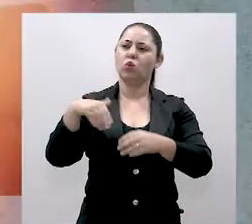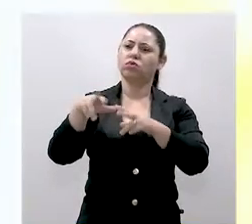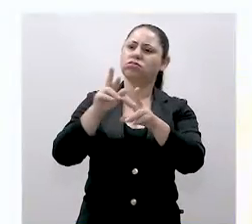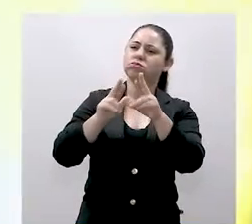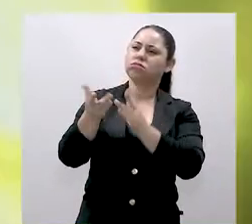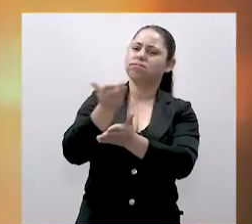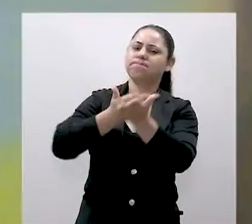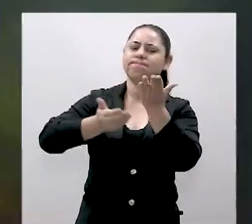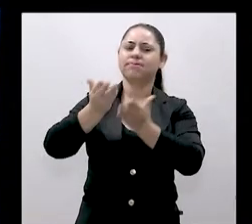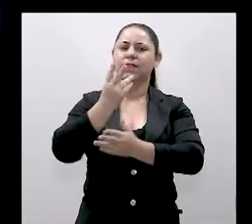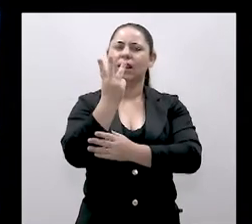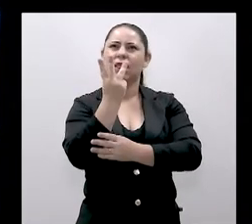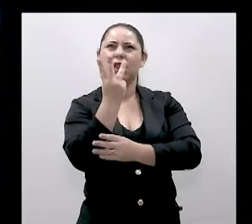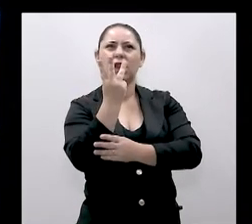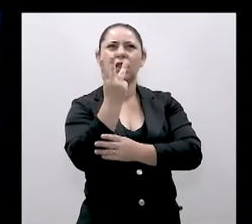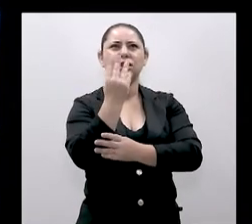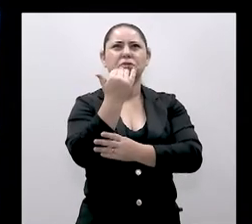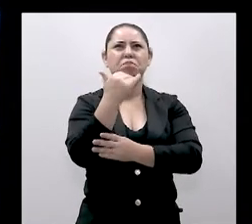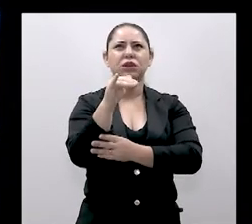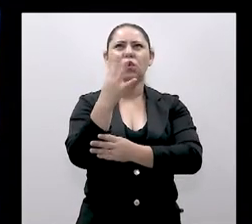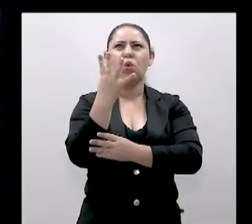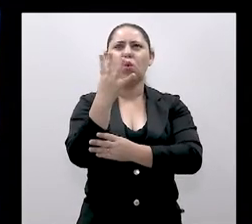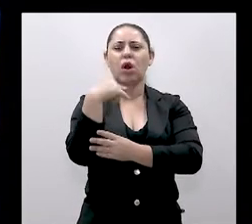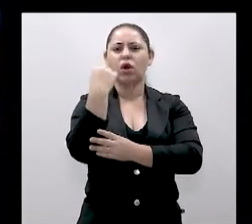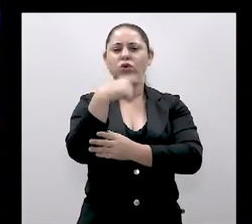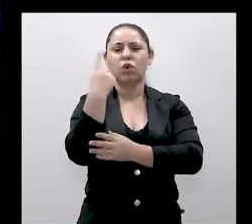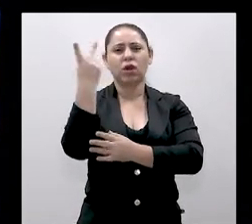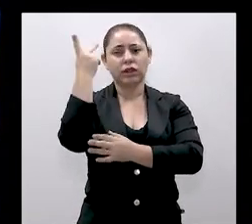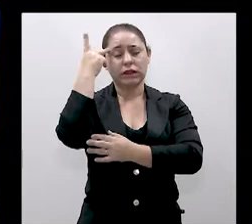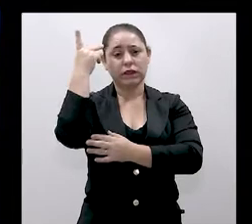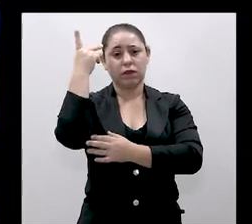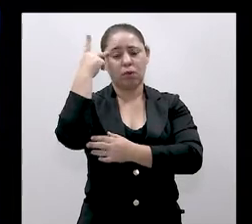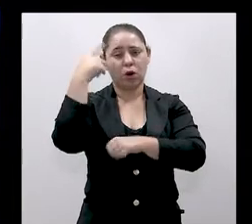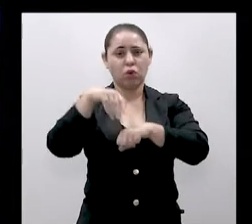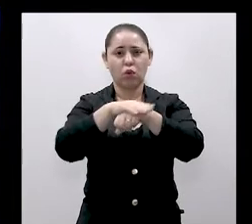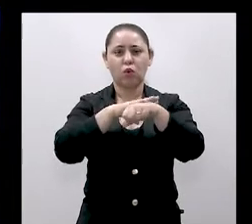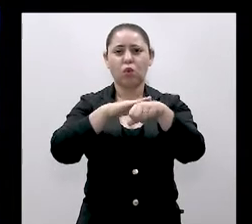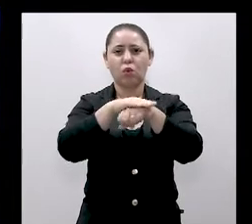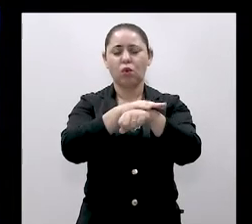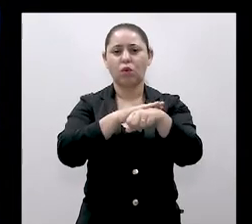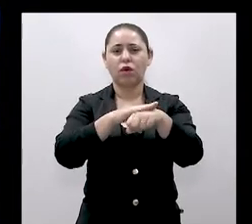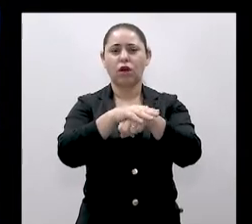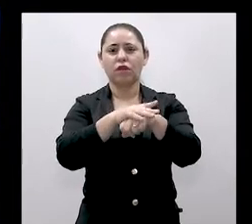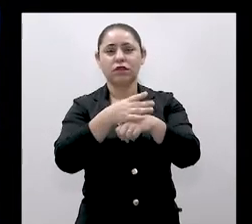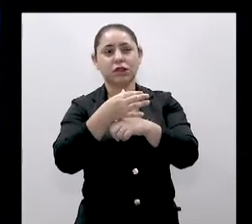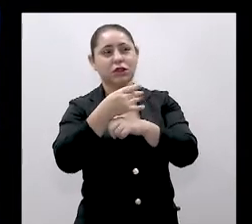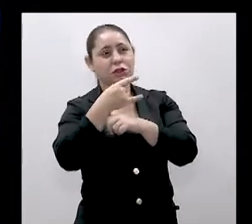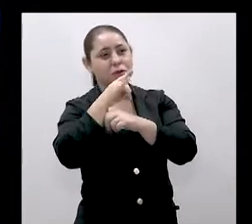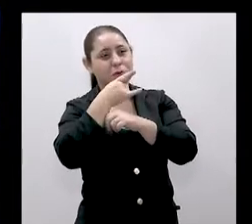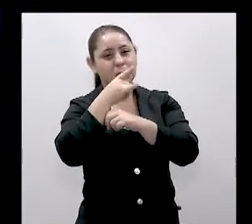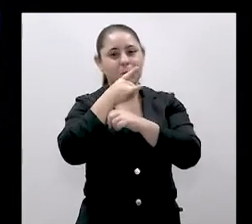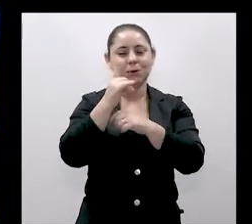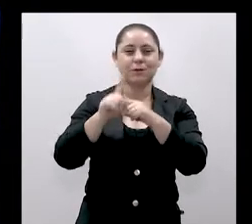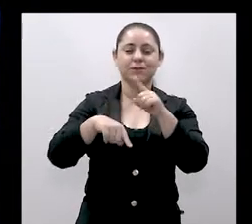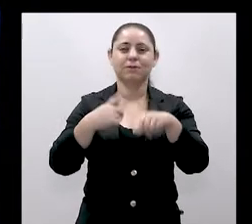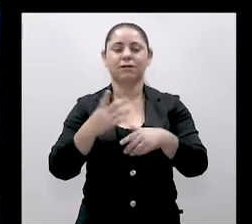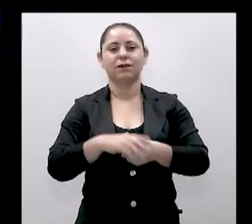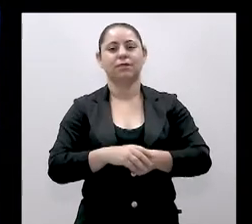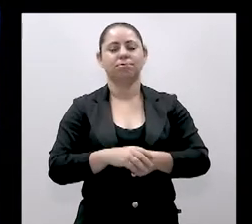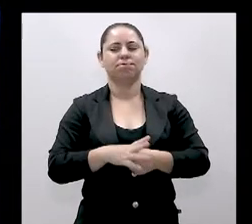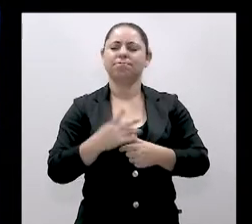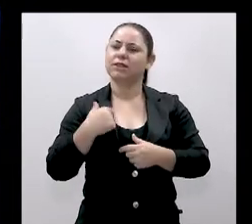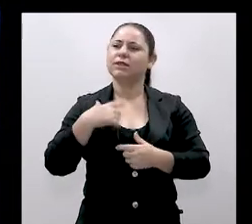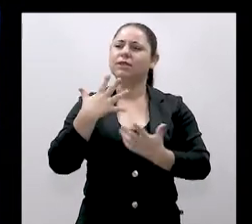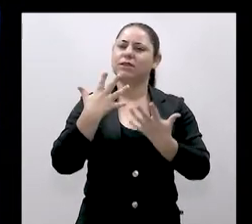convenceu nós ficamos até 3:30 da manhã 4 horas São Paulo tomando drinks